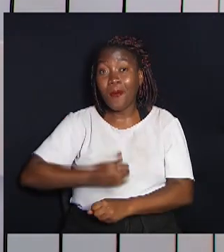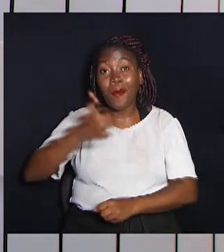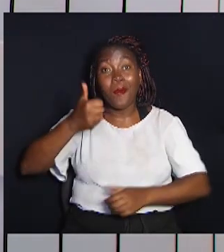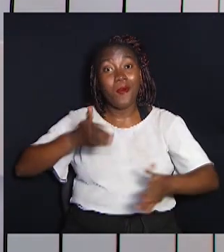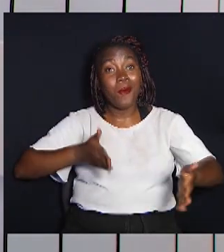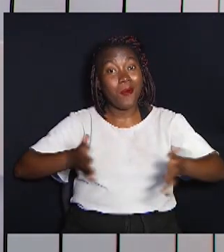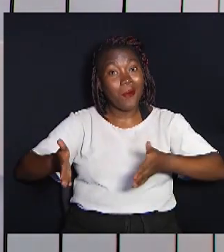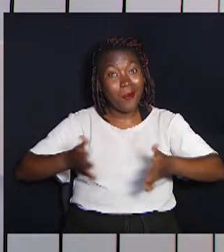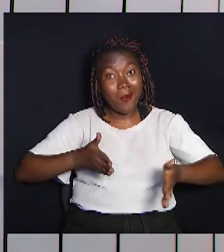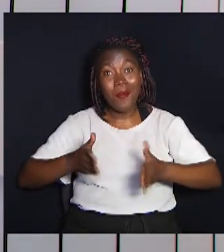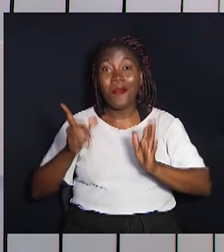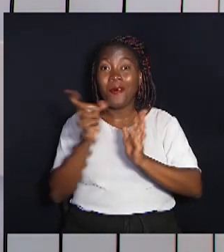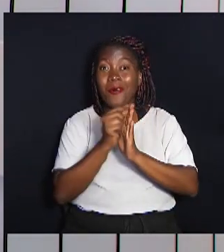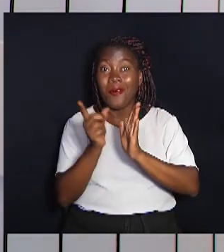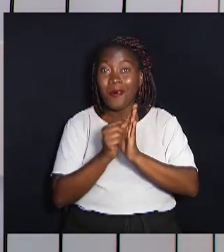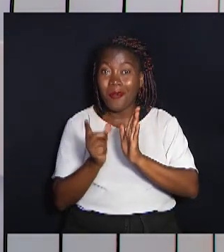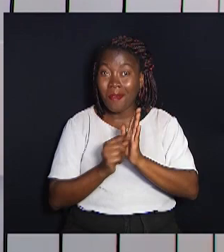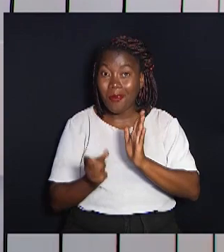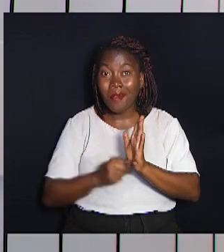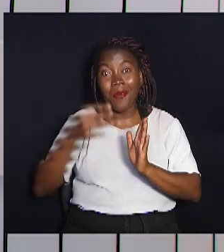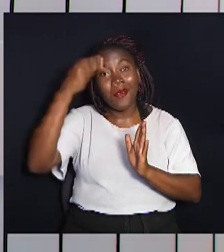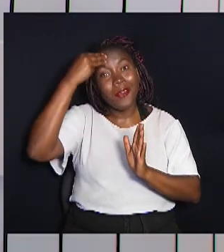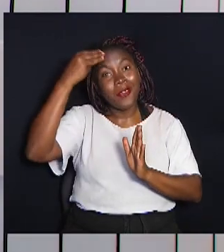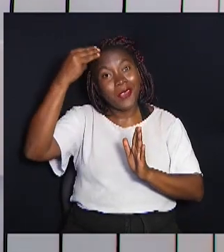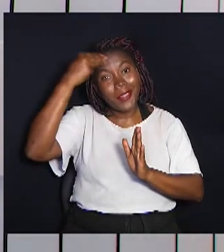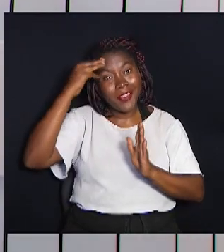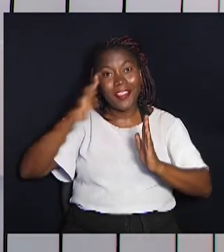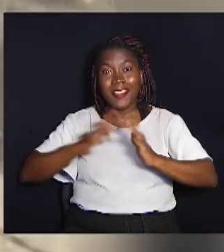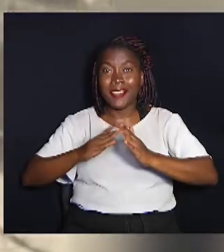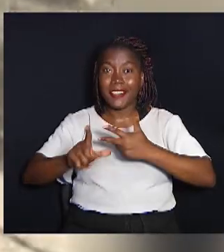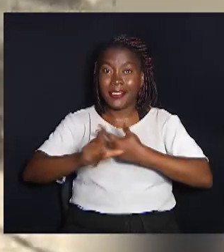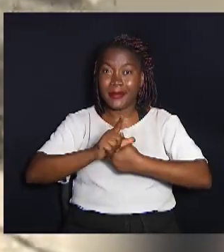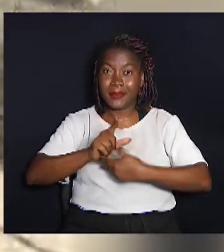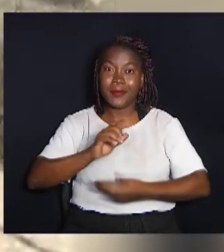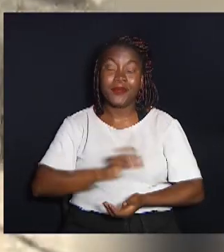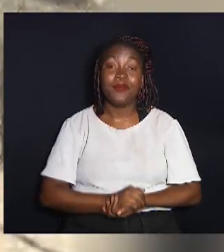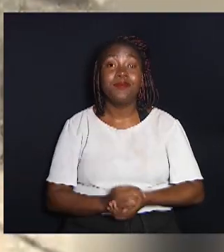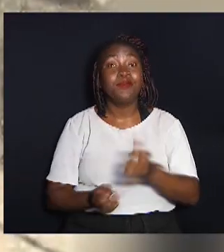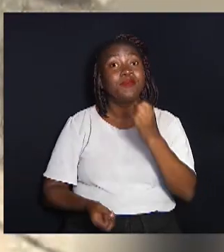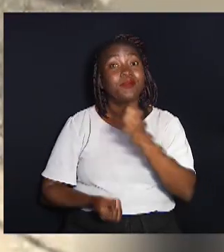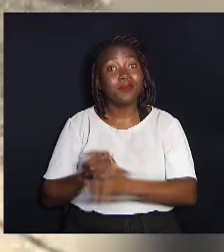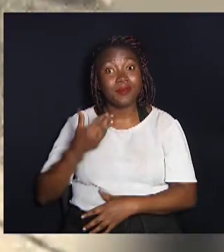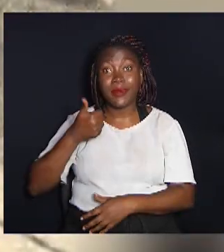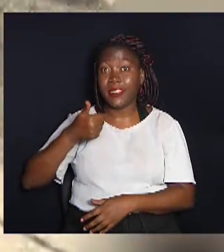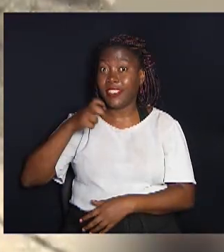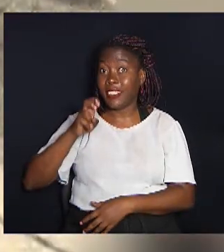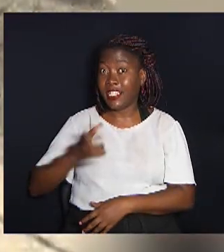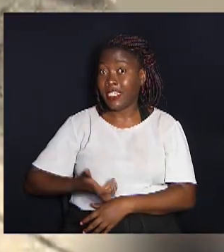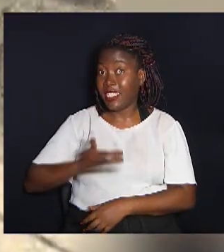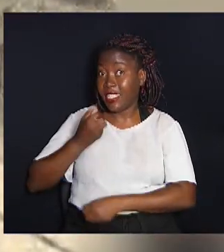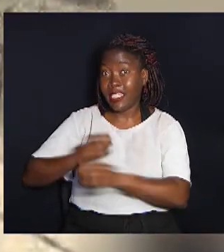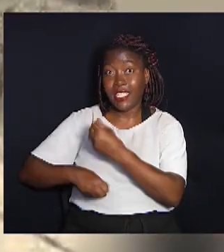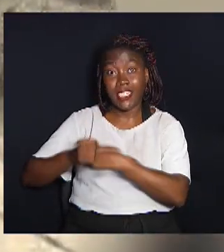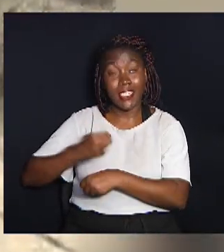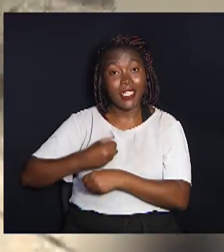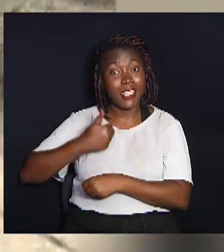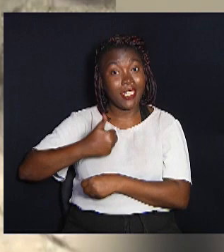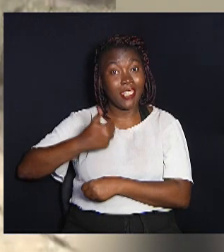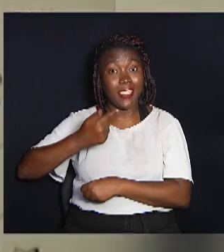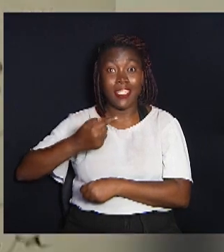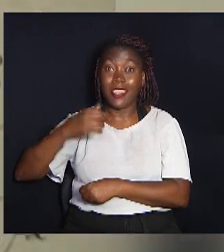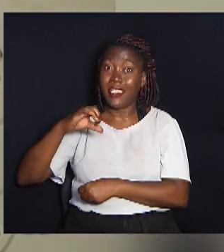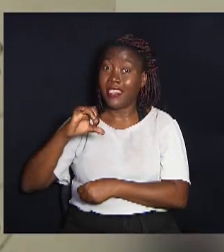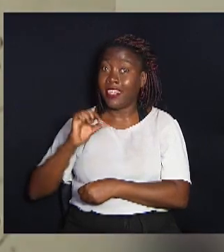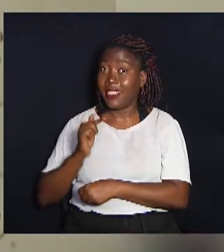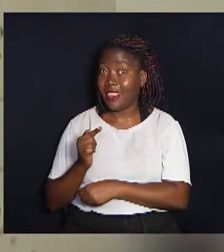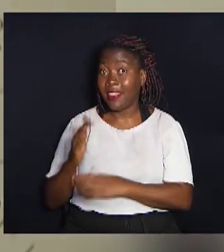versão virtual do Memorial da Casa Legislativa. Fundada em 15 de dezembro de 1797,